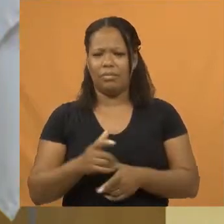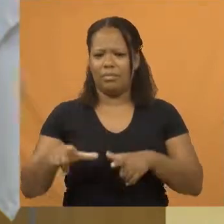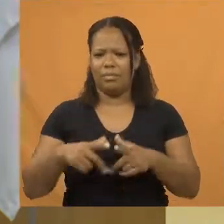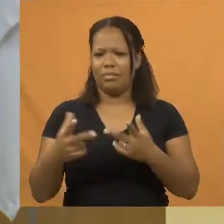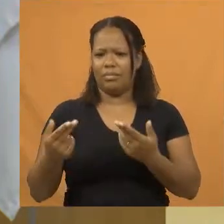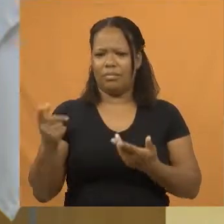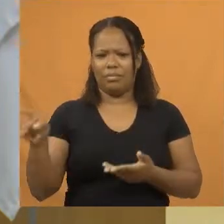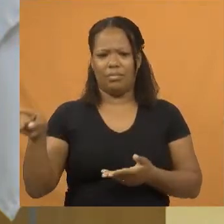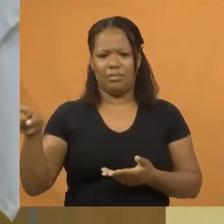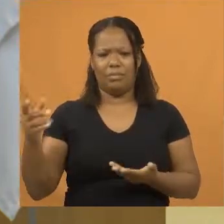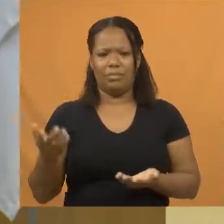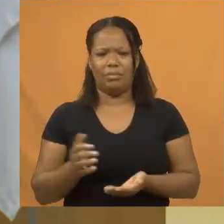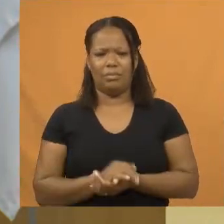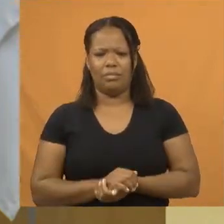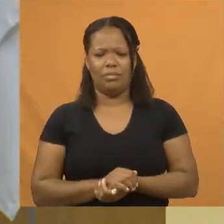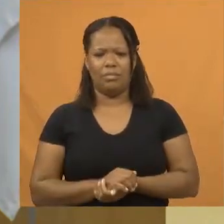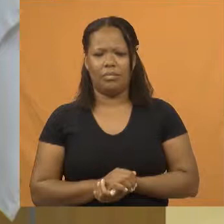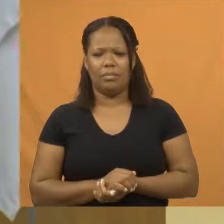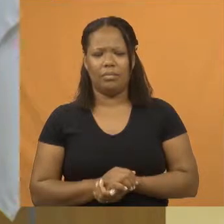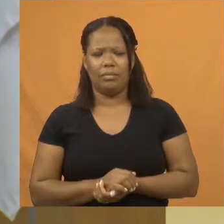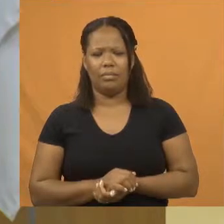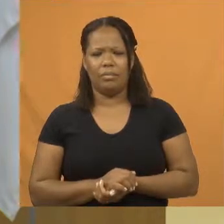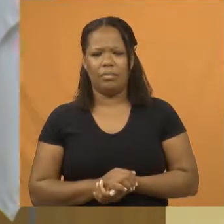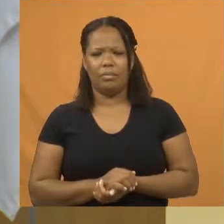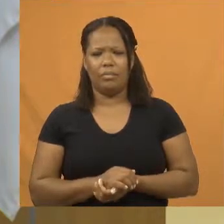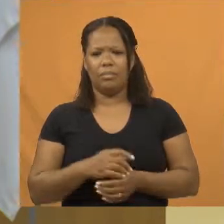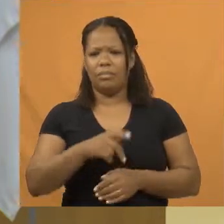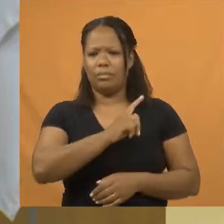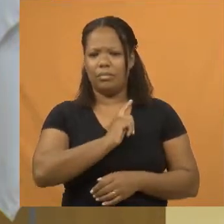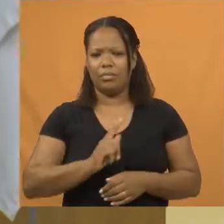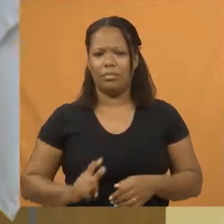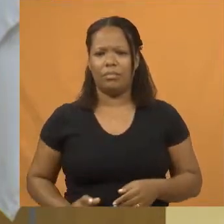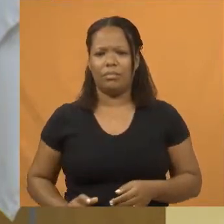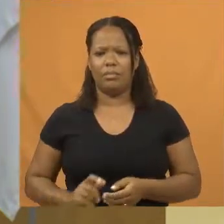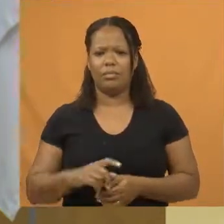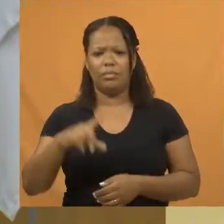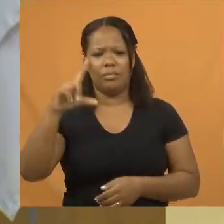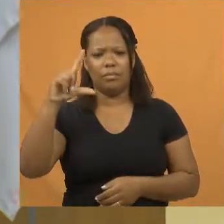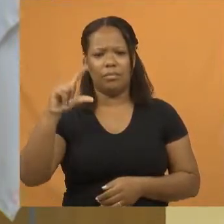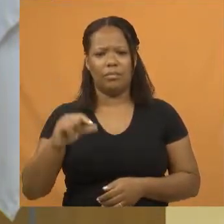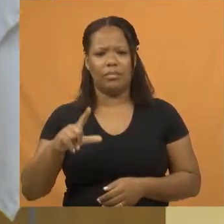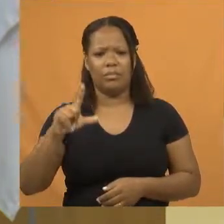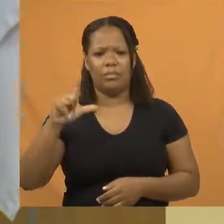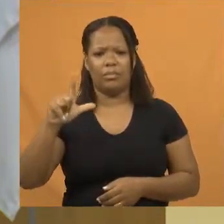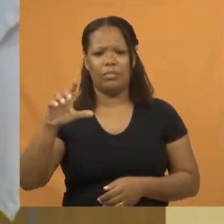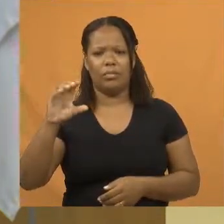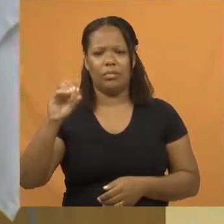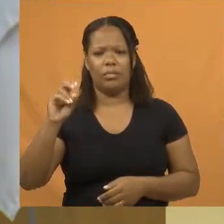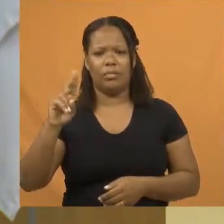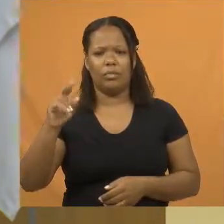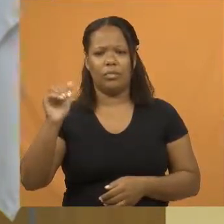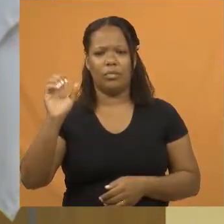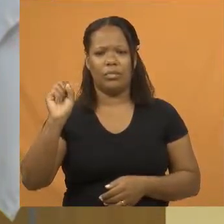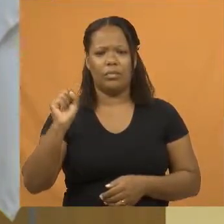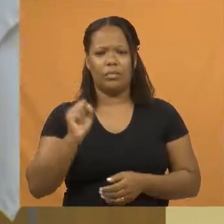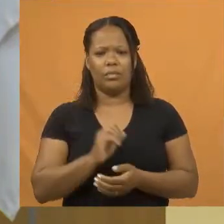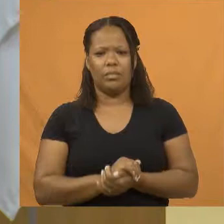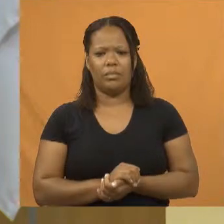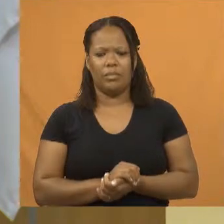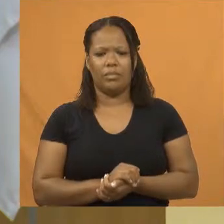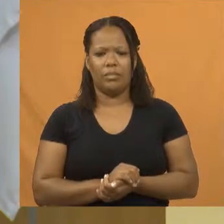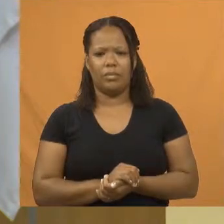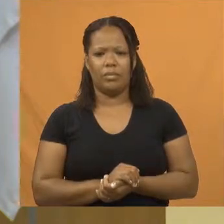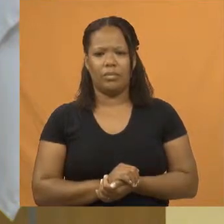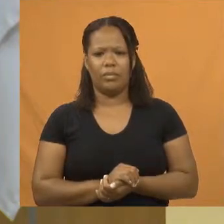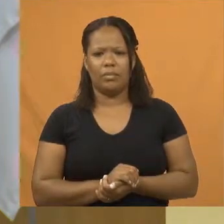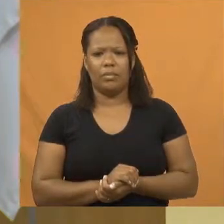essa. Pretende o governo também a diminuir o LOAS, que é o benefício de prestação